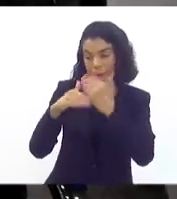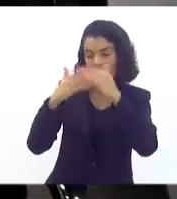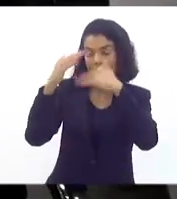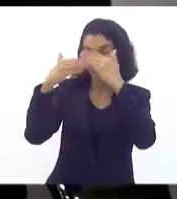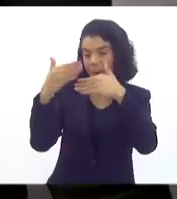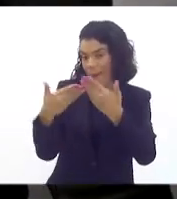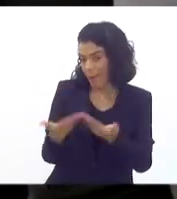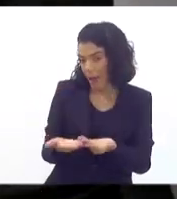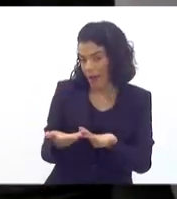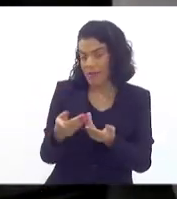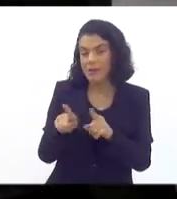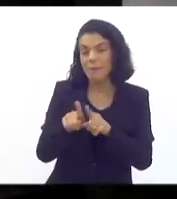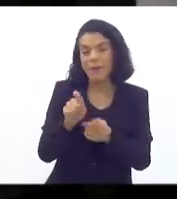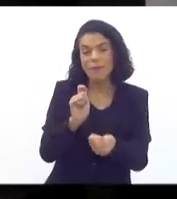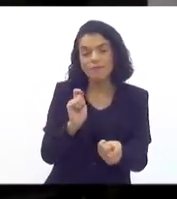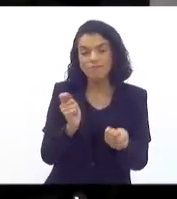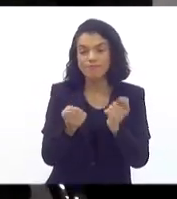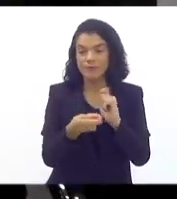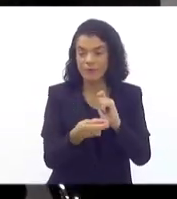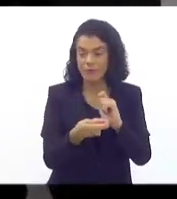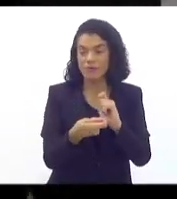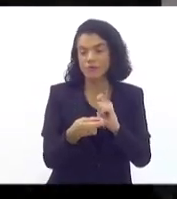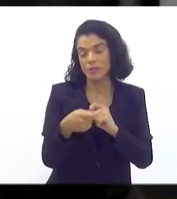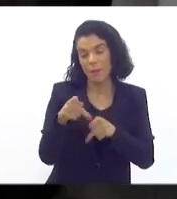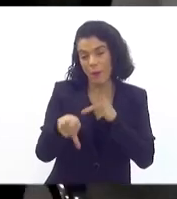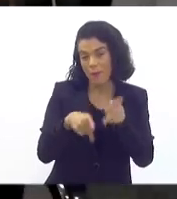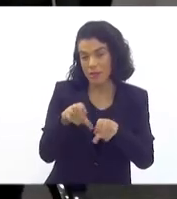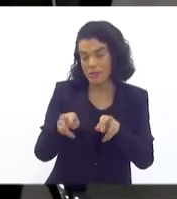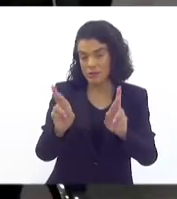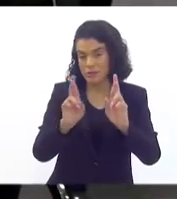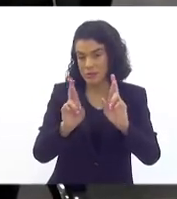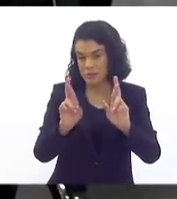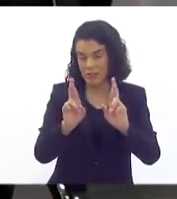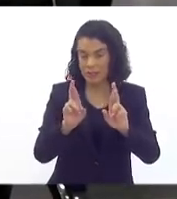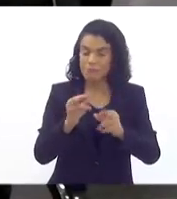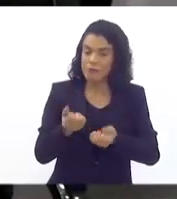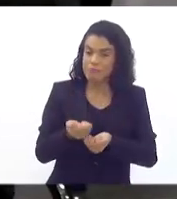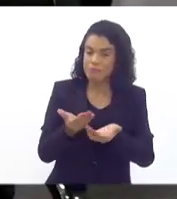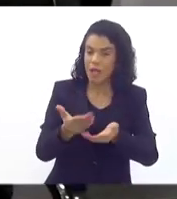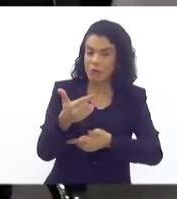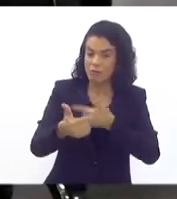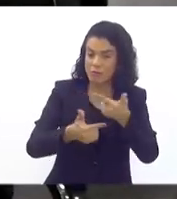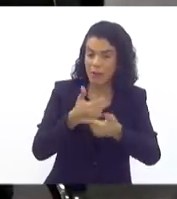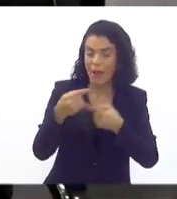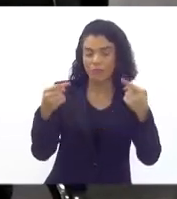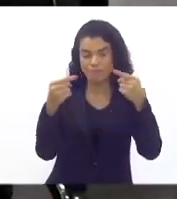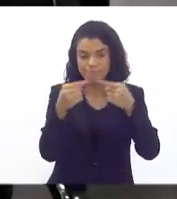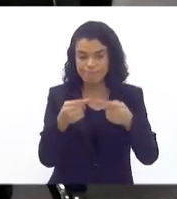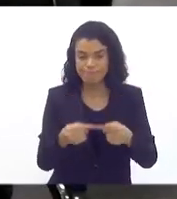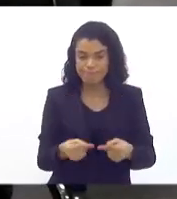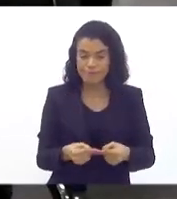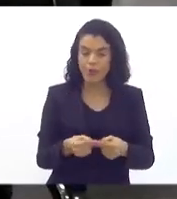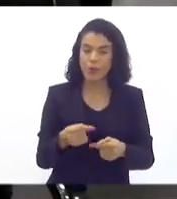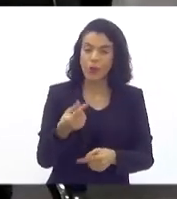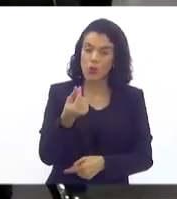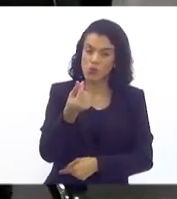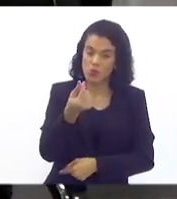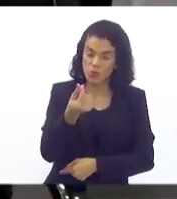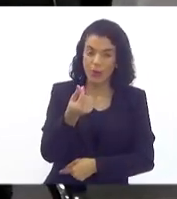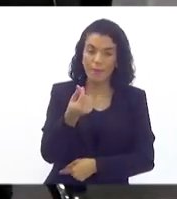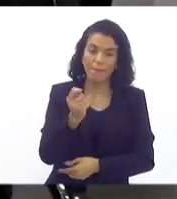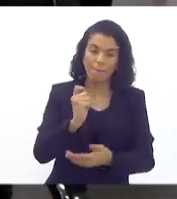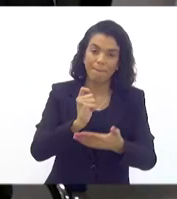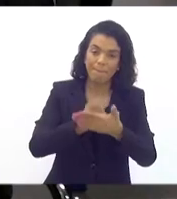ir fazer os ajustes que merecia e que a população tanto espera para que tenham um serviço adequado e com a tarifa justa Mas enfim